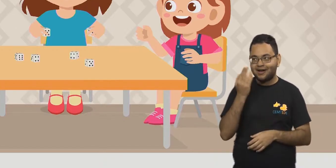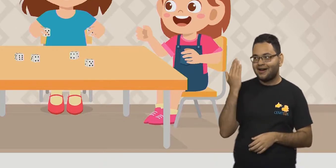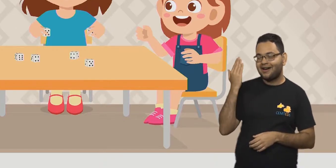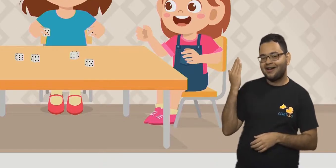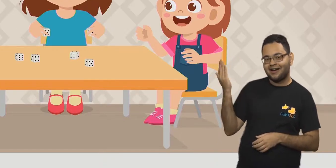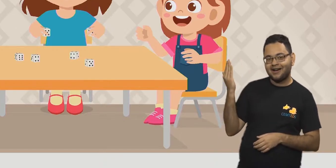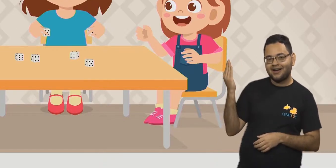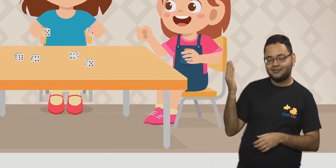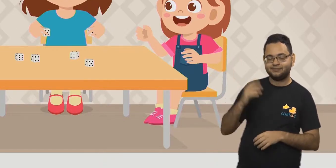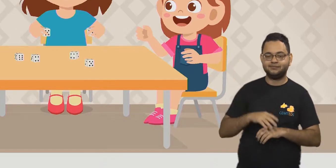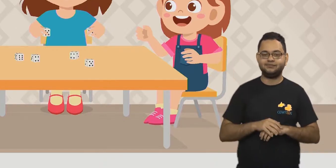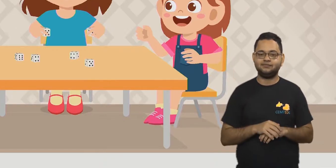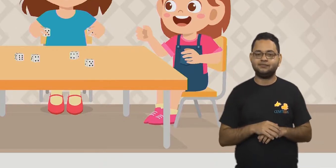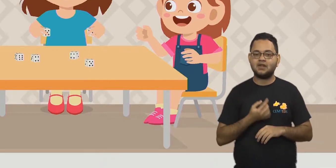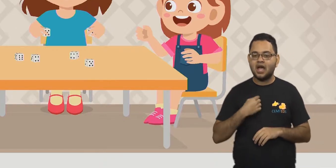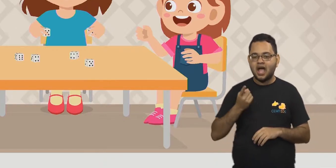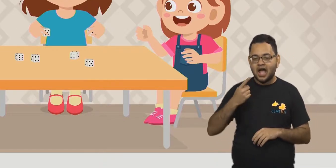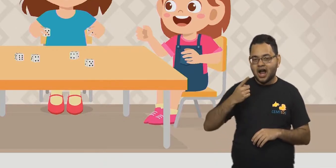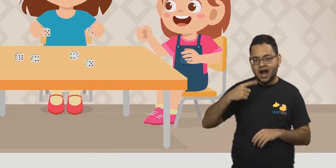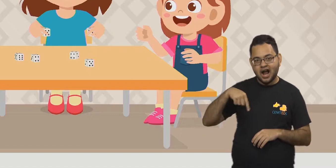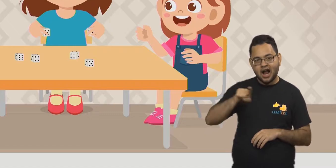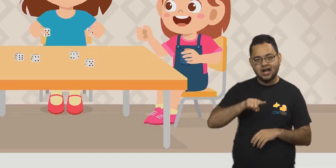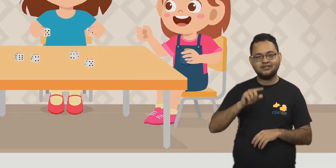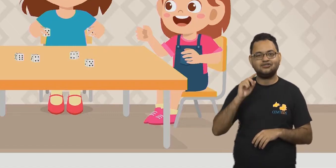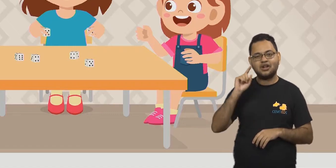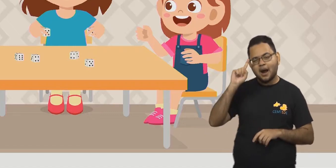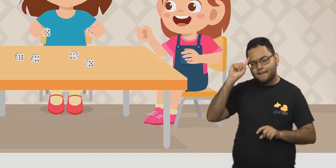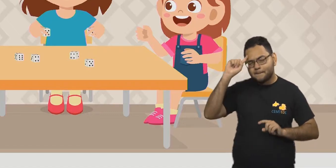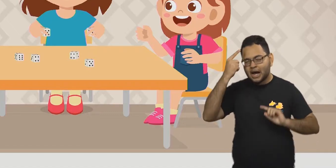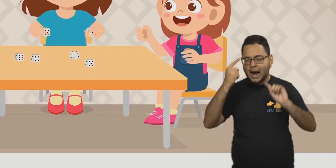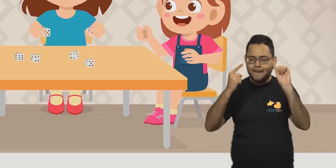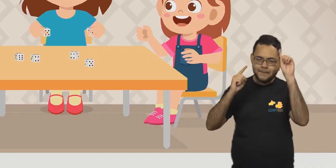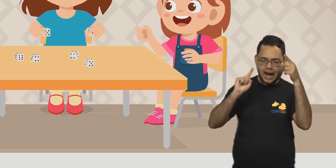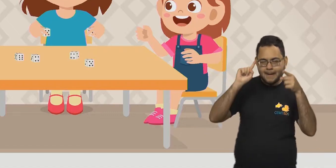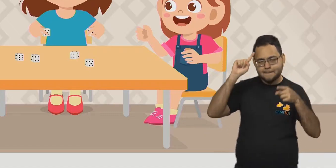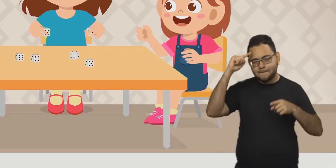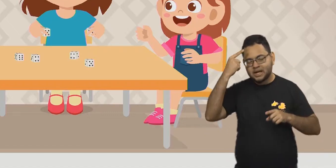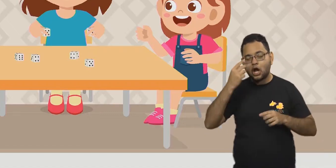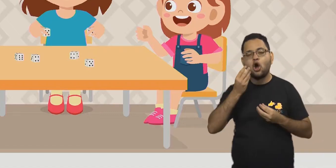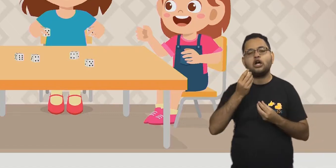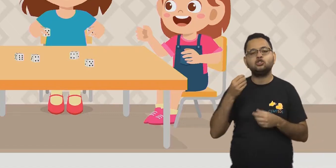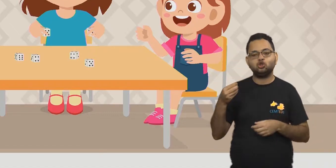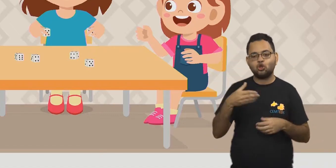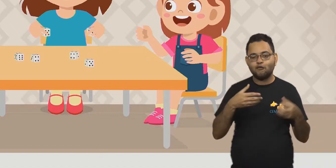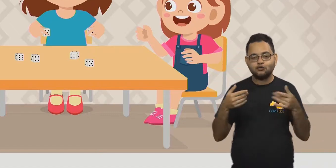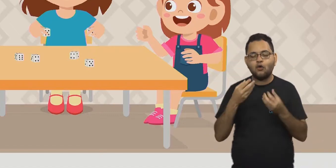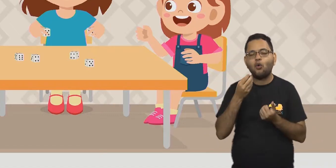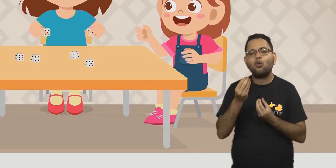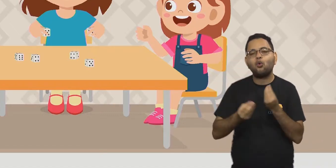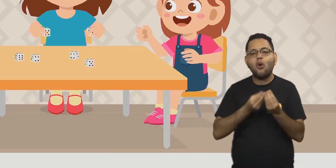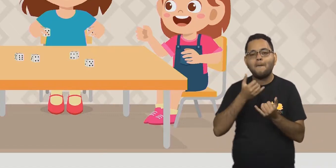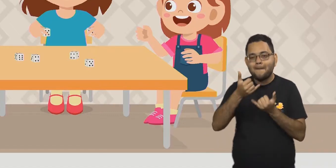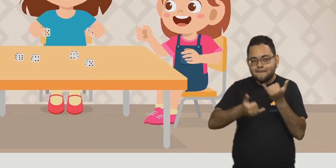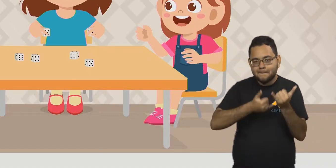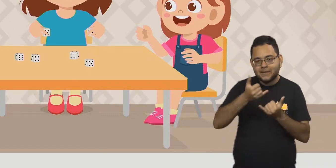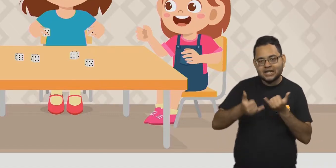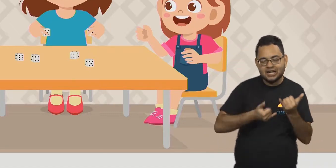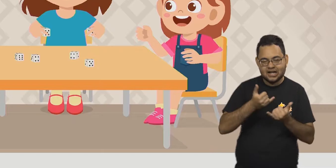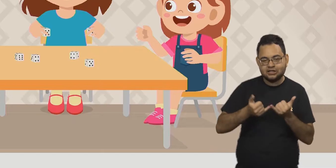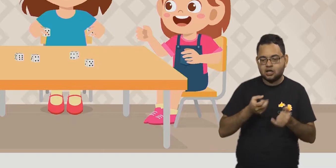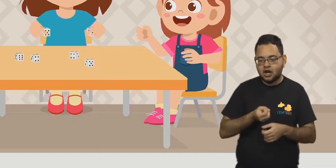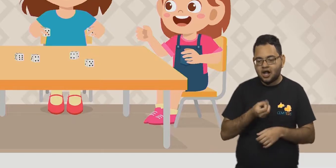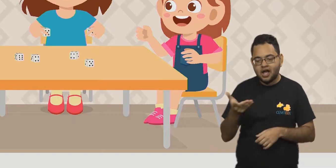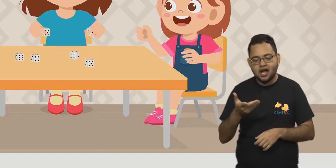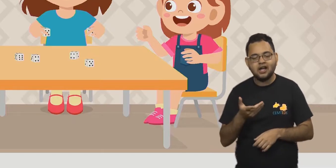vendo só então eles foram reinventando diversas formas e possibilidades de